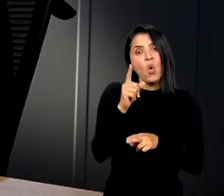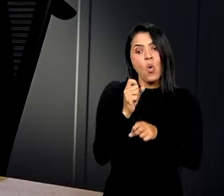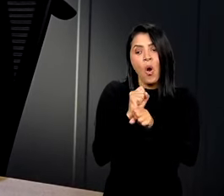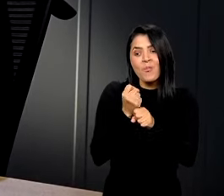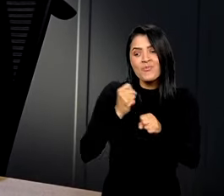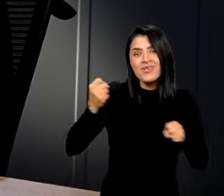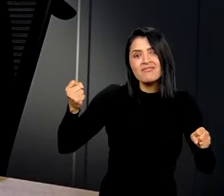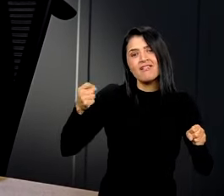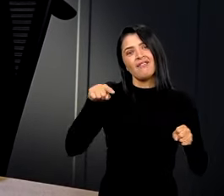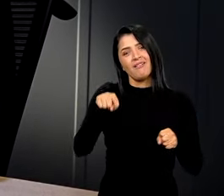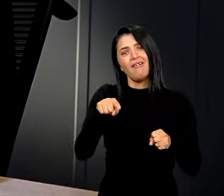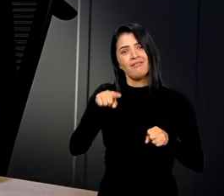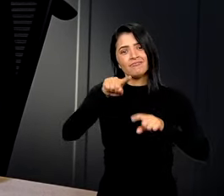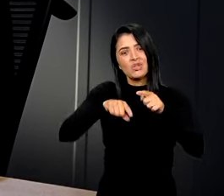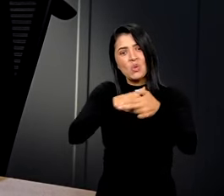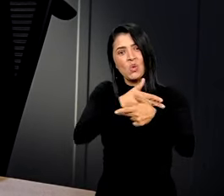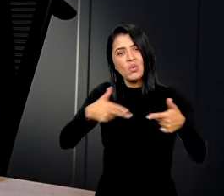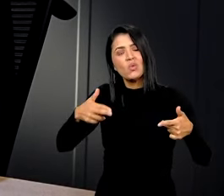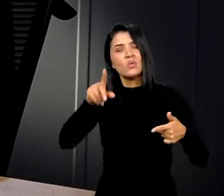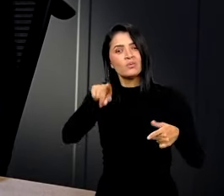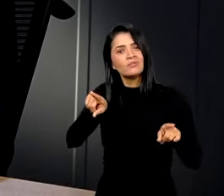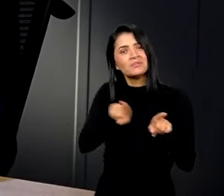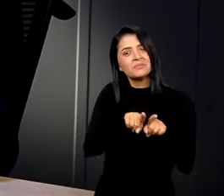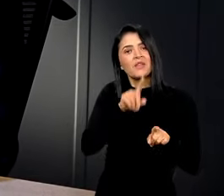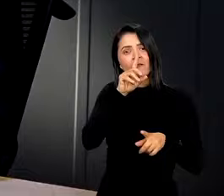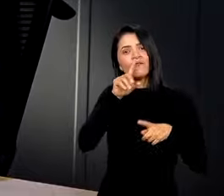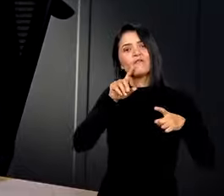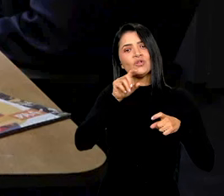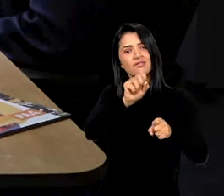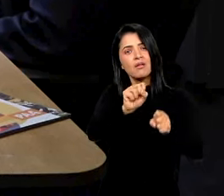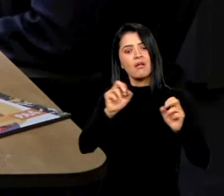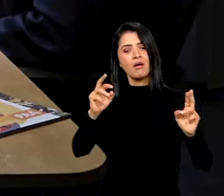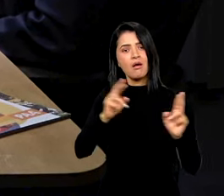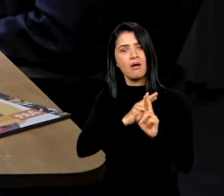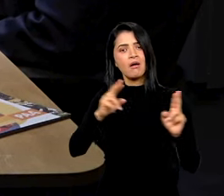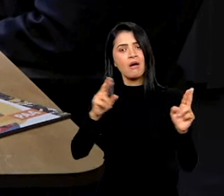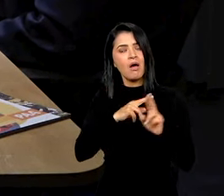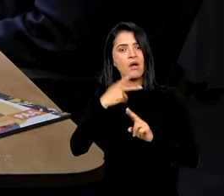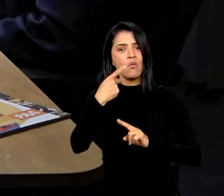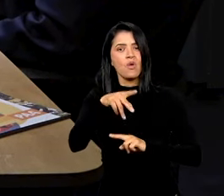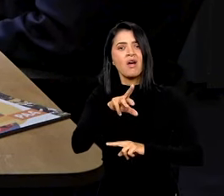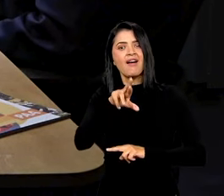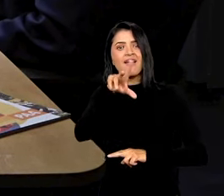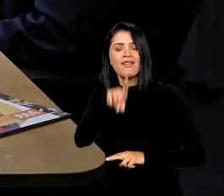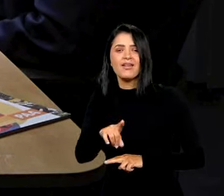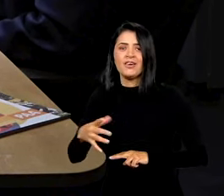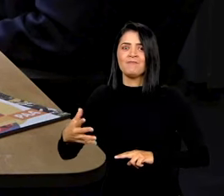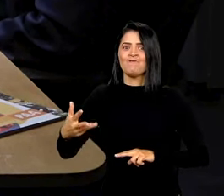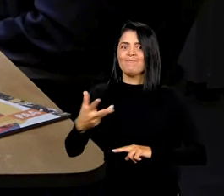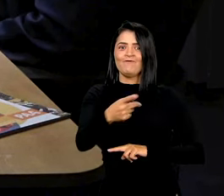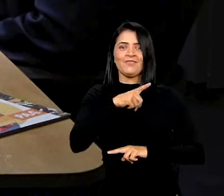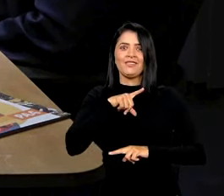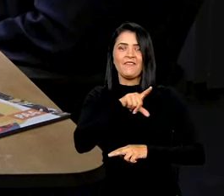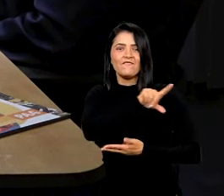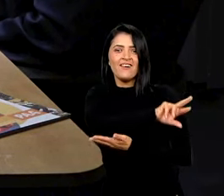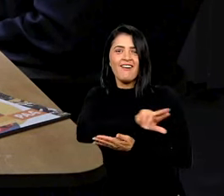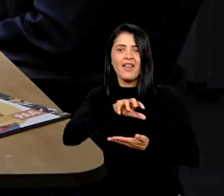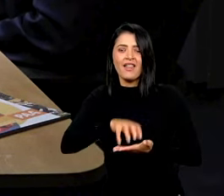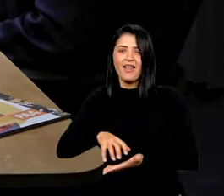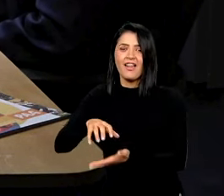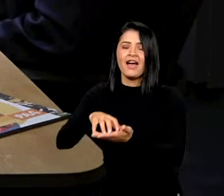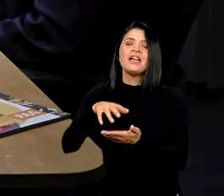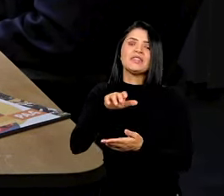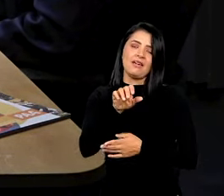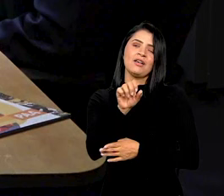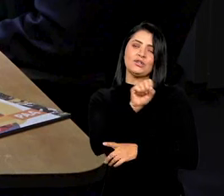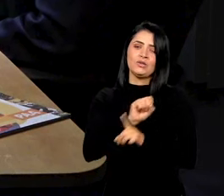desses equipamentos e também fortalecer a relação com essa rede maravilhosa de entidades da sociedade civil,